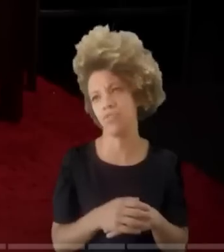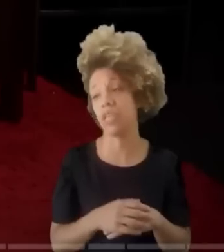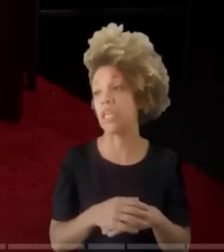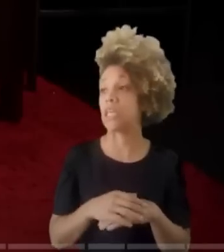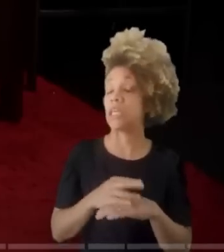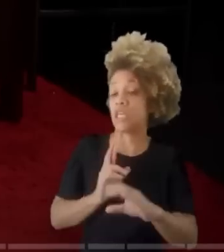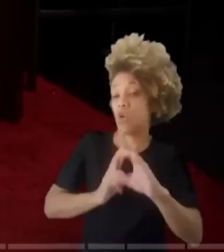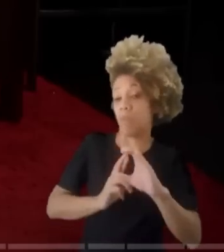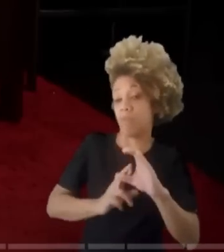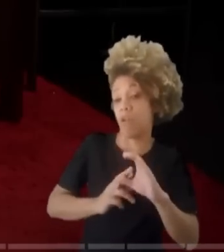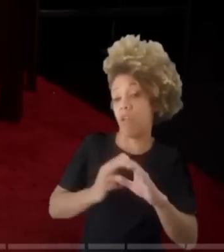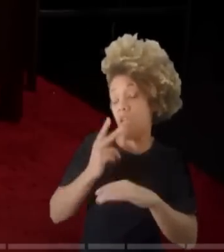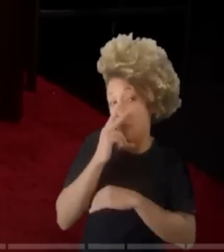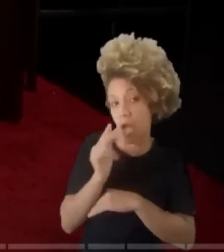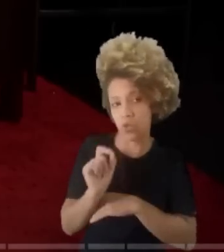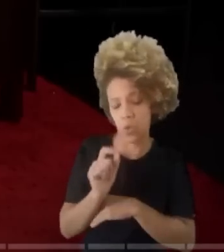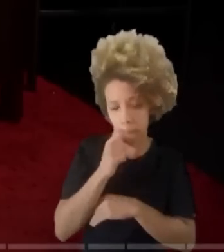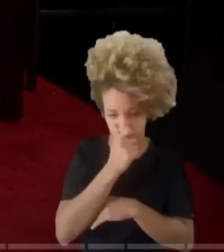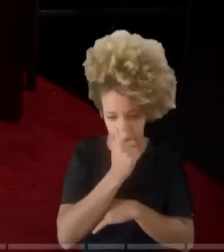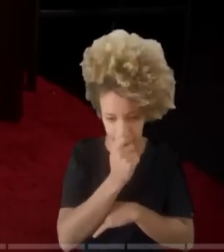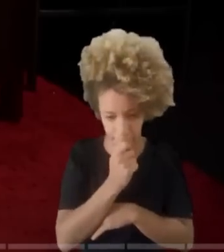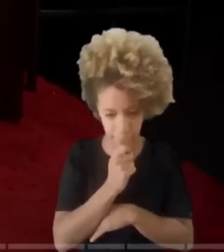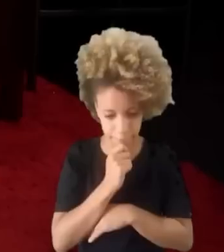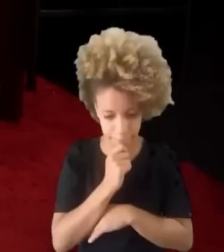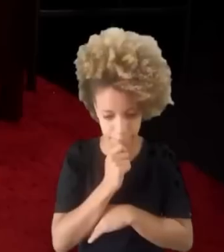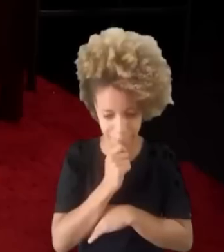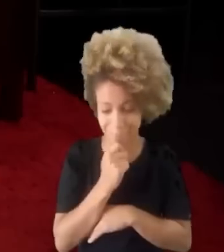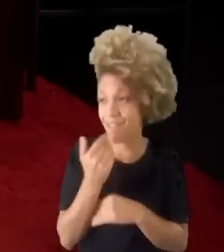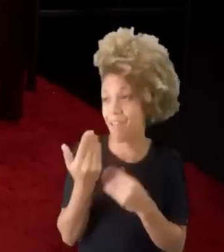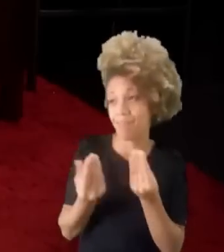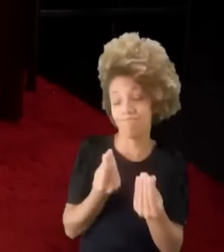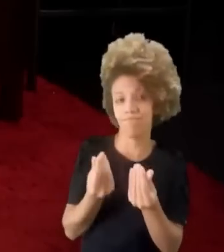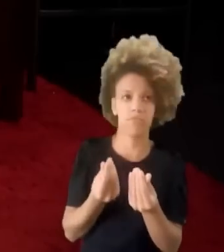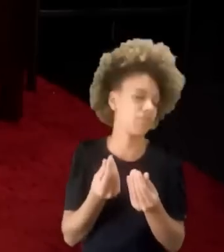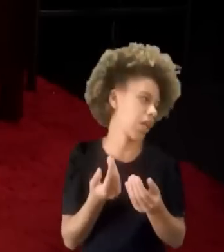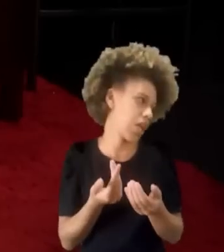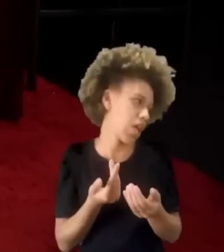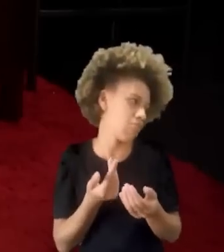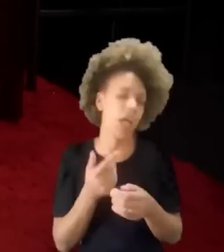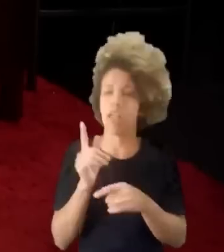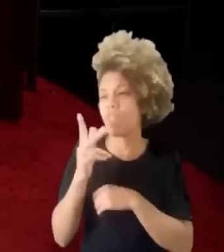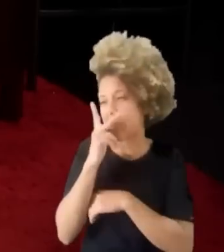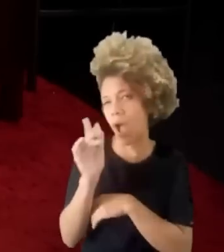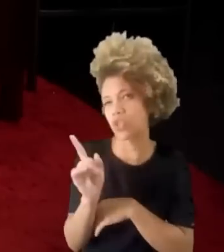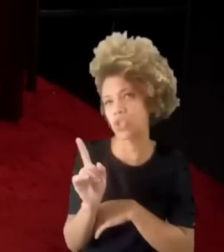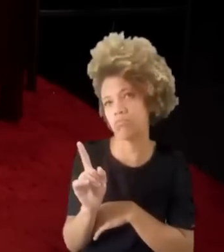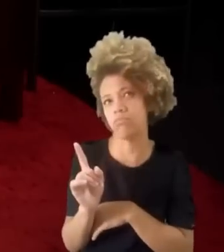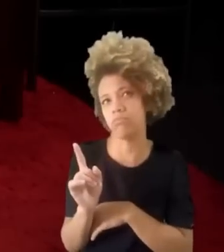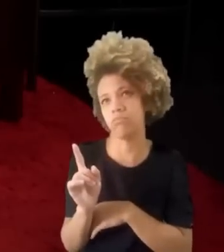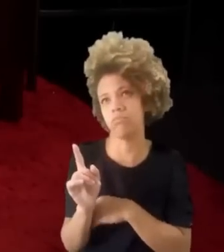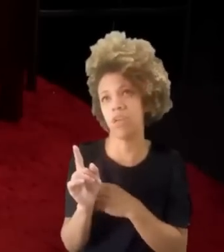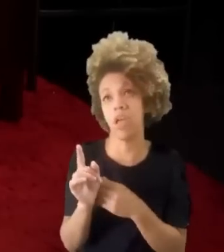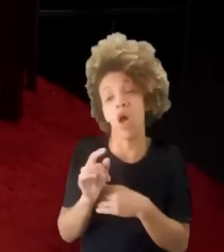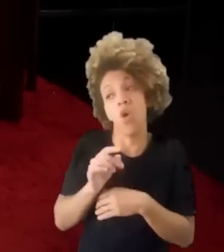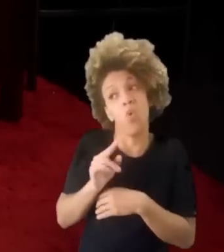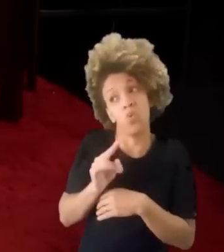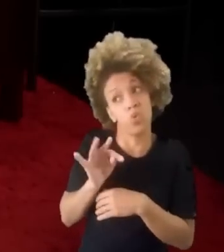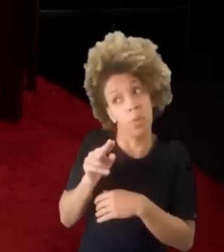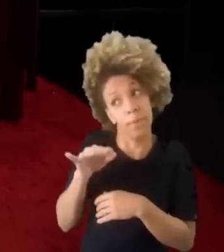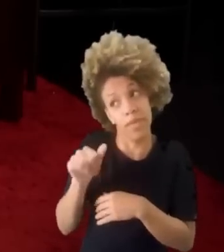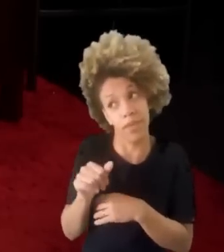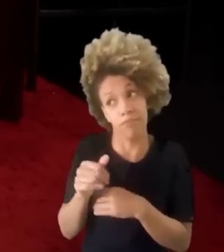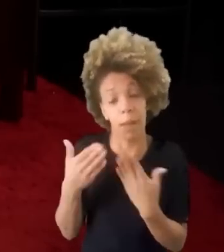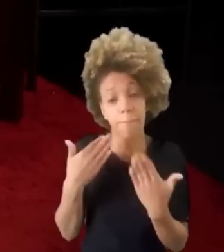comunismo eu acho uma coisa muito complicada Não não é que eu acho eu eu eu gosto da Utopia